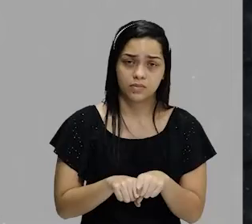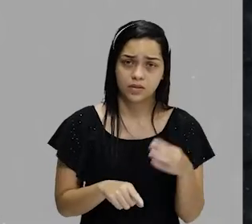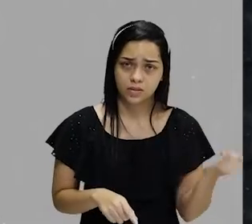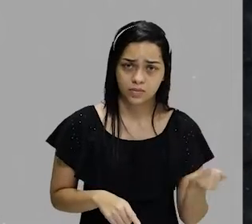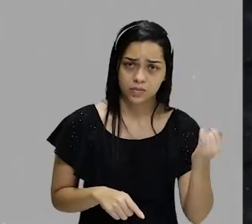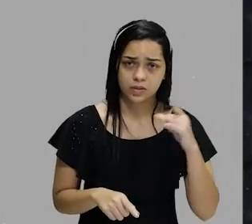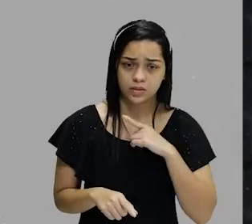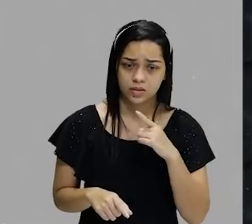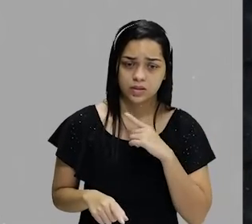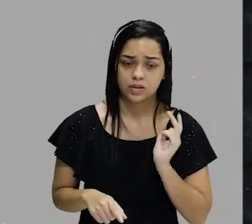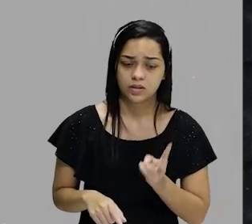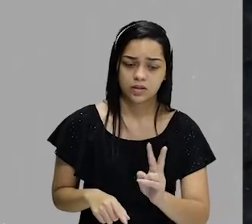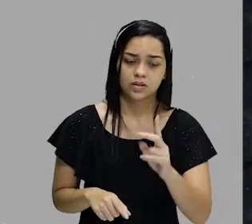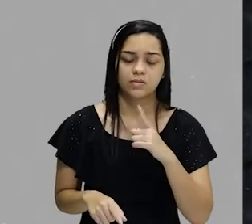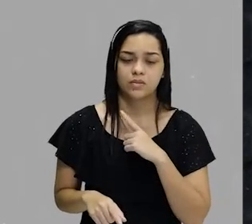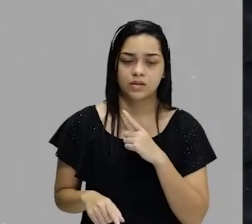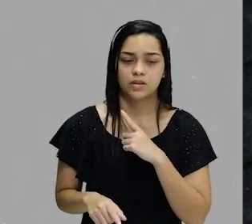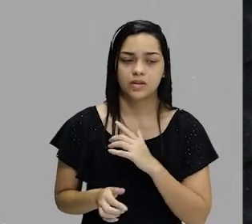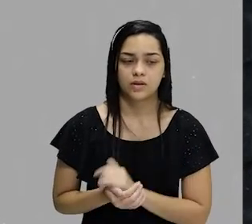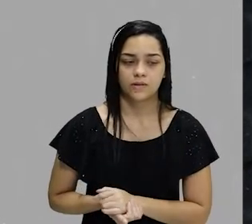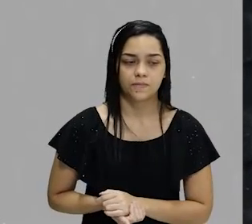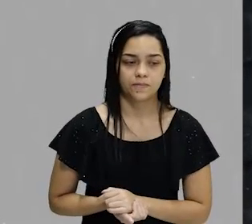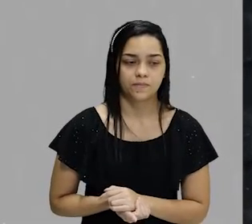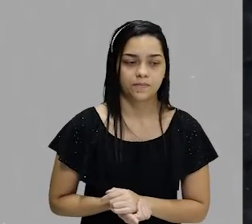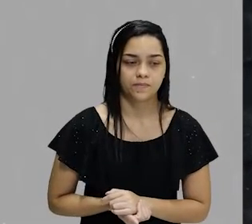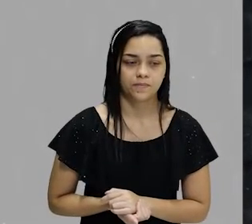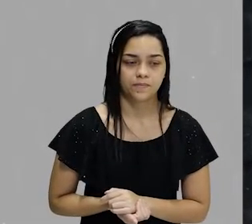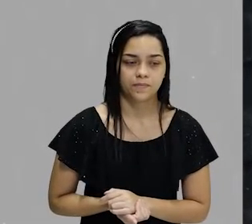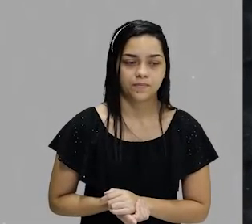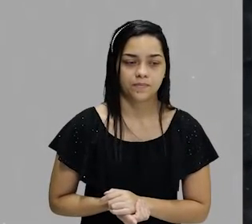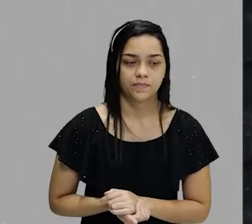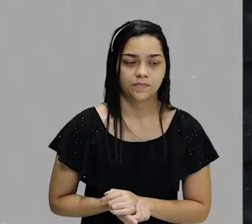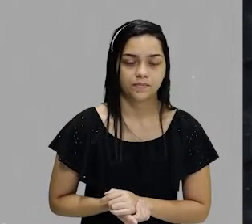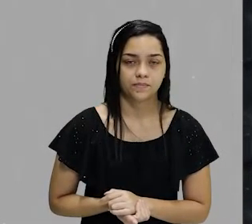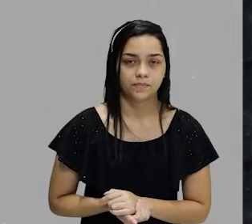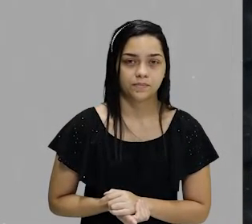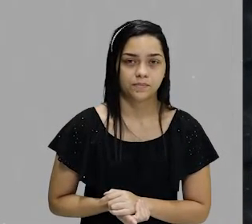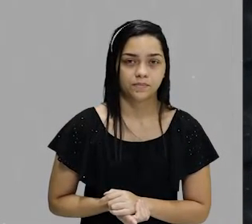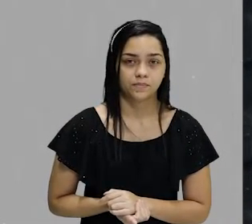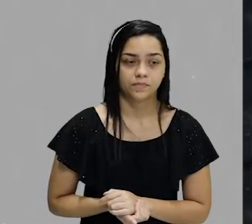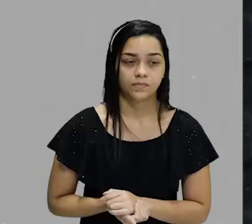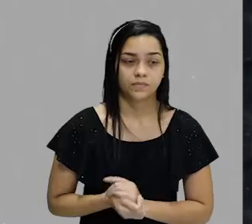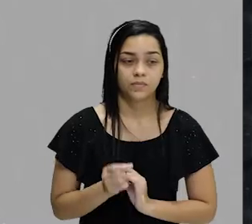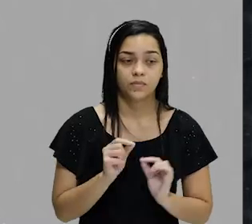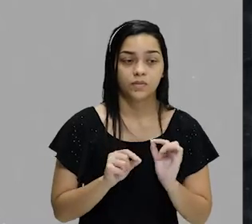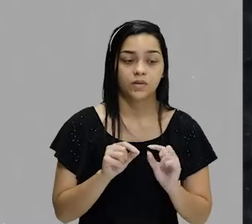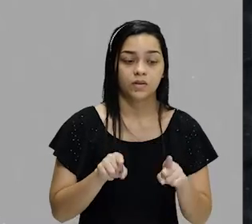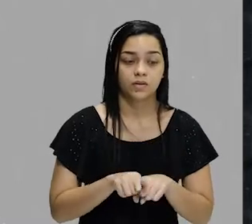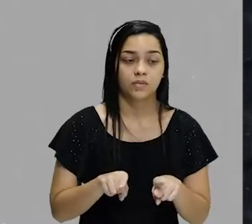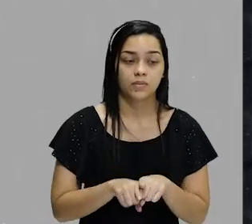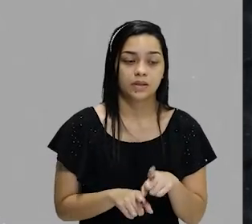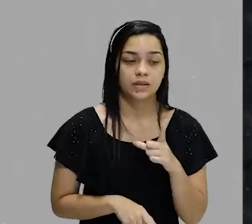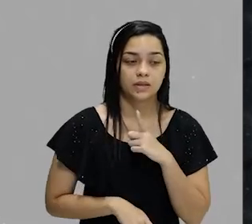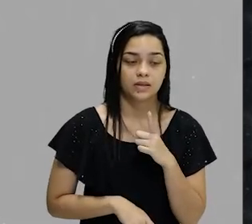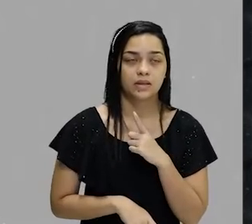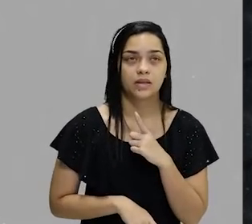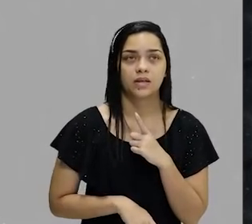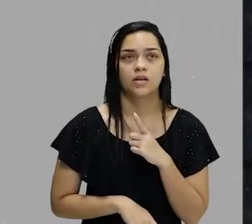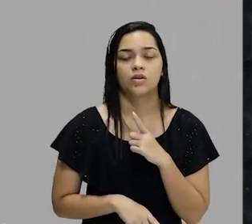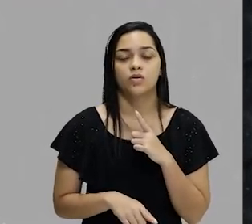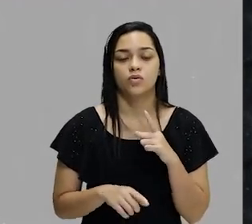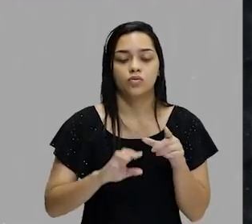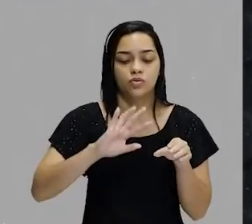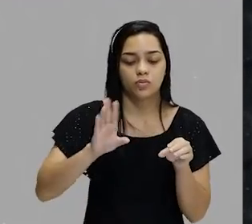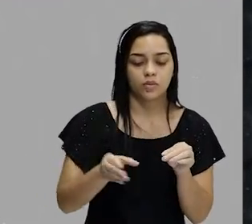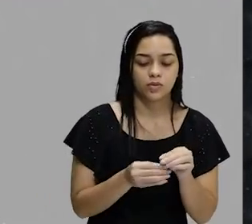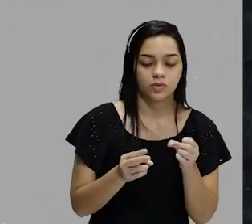Essa construção sempre vai ser oração substantiva com valor de sujeito. O que mais? Eu tenho os complementos